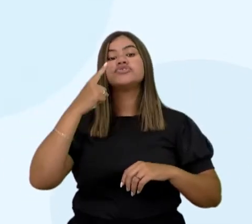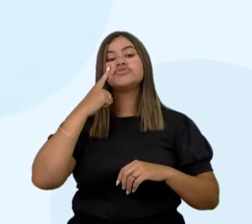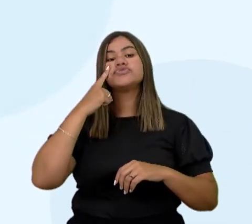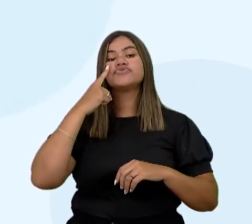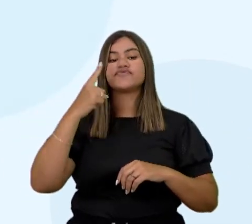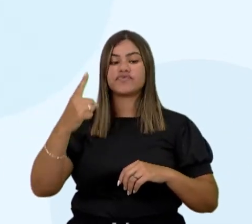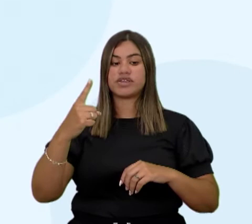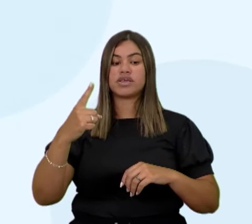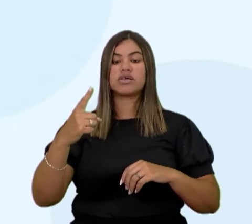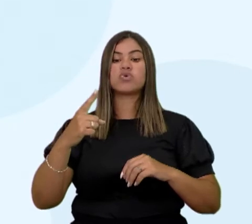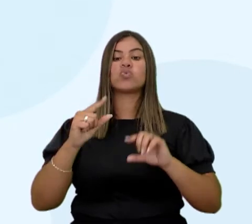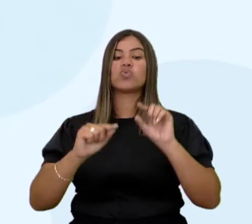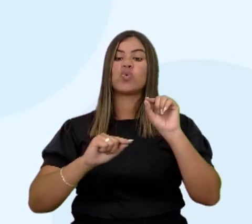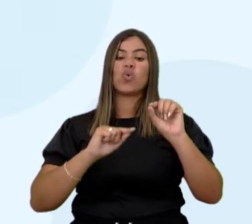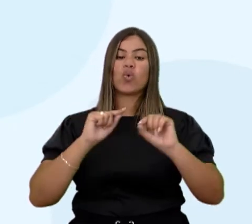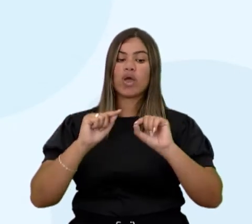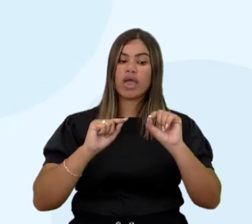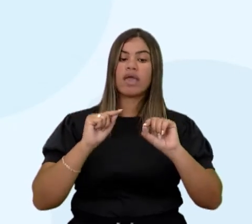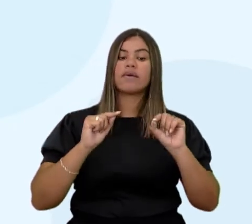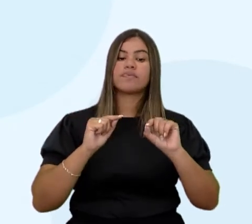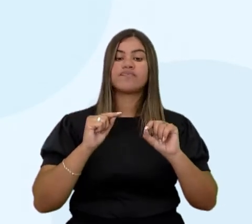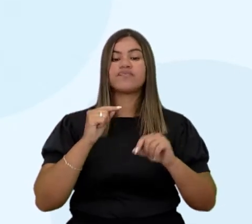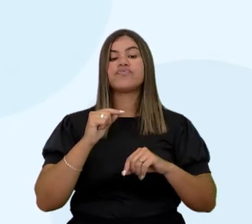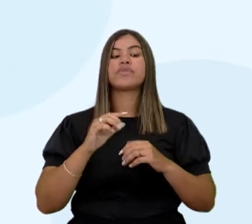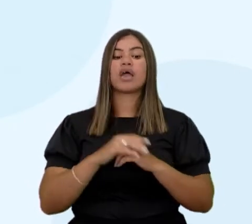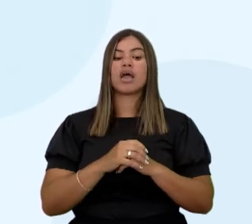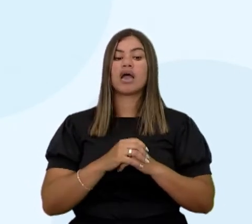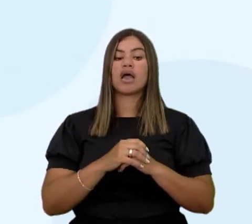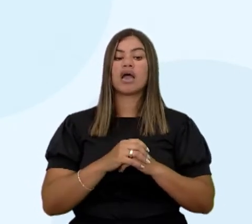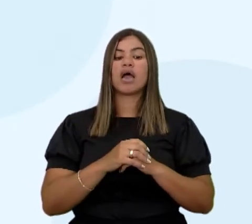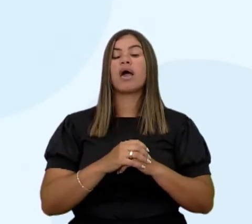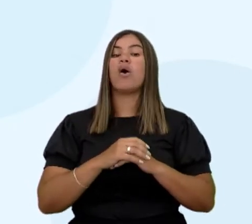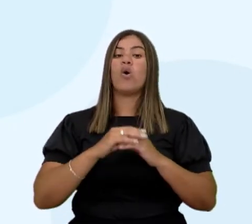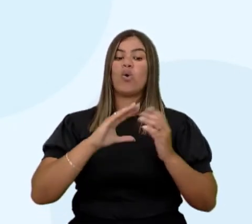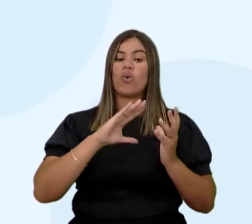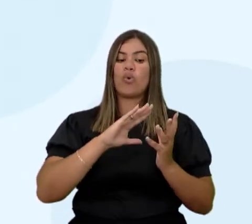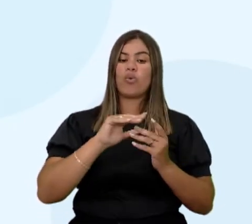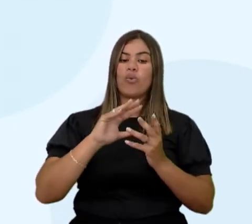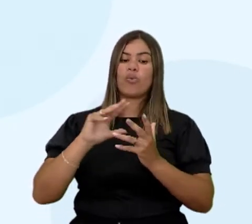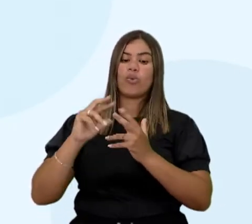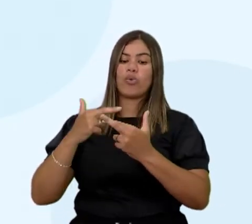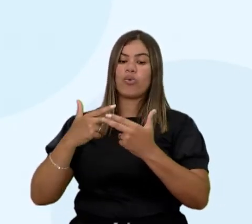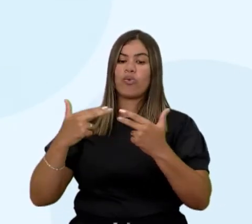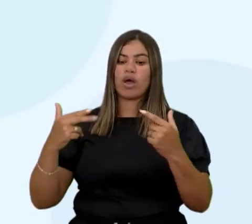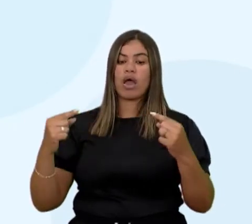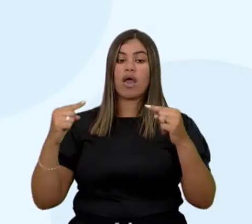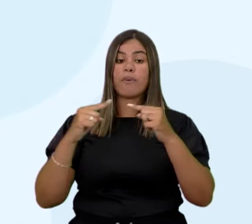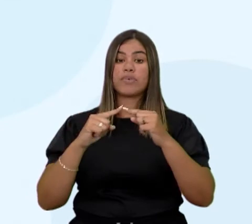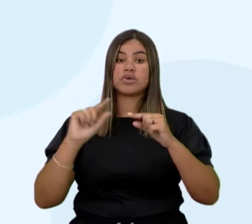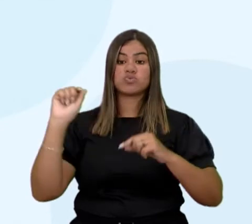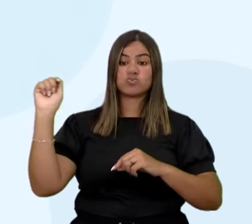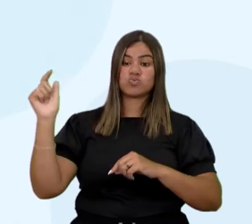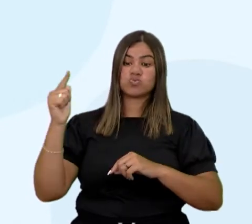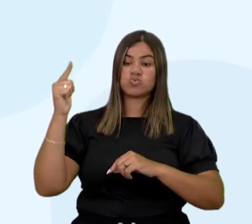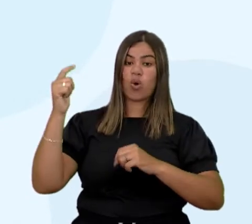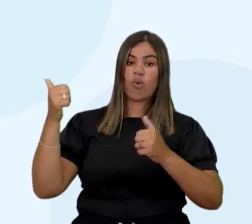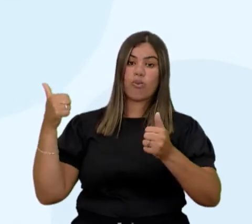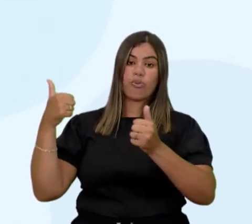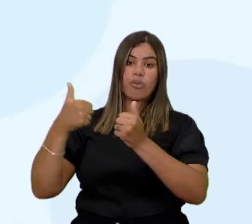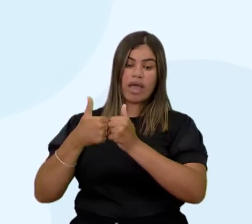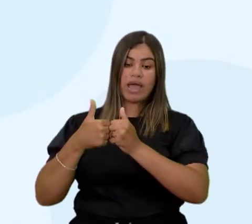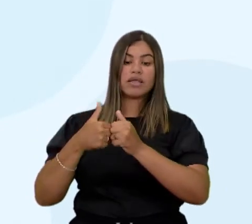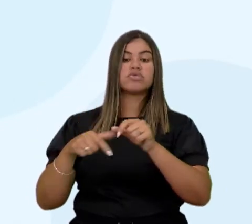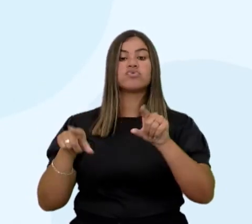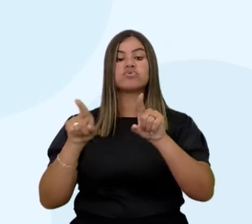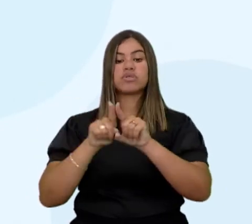a localização do planeta em relação ao Sol e em relação aos outros planetas, como também, né, o tamanho